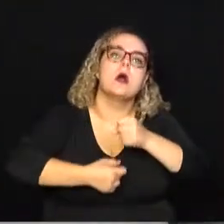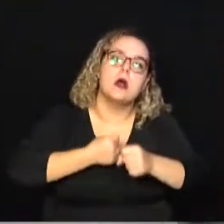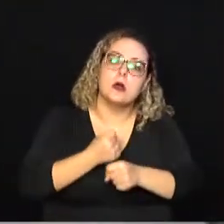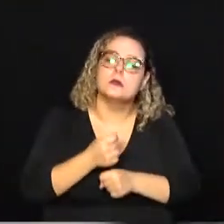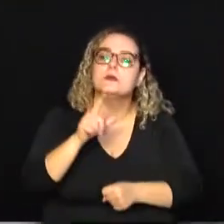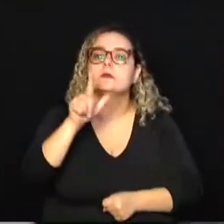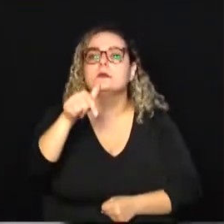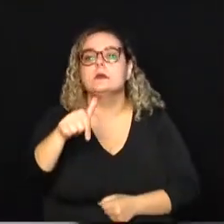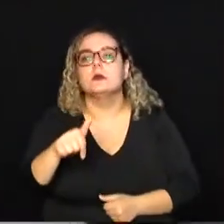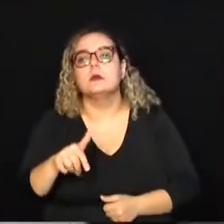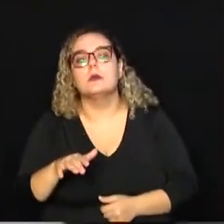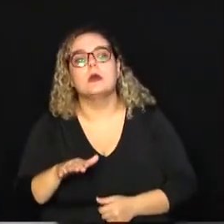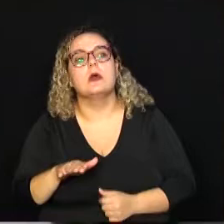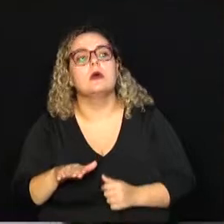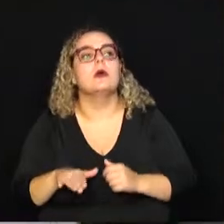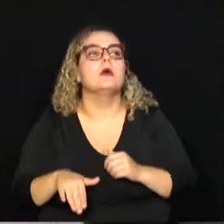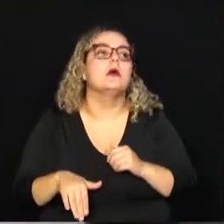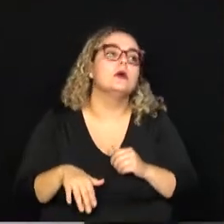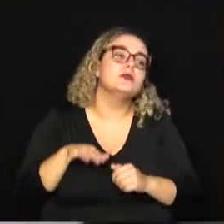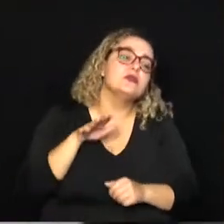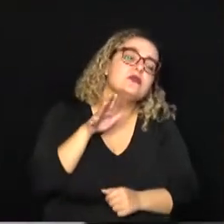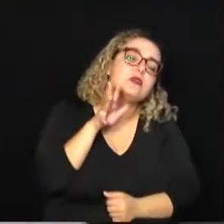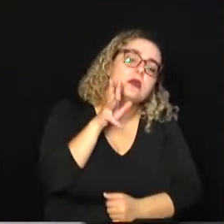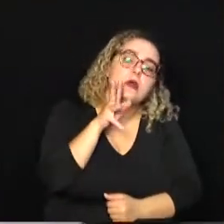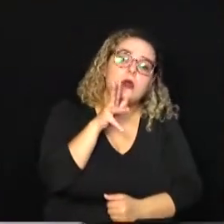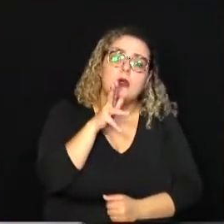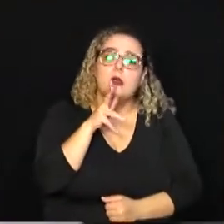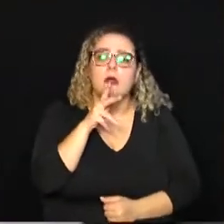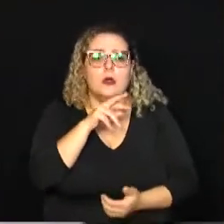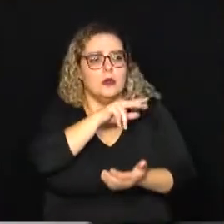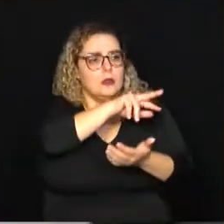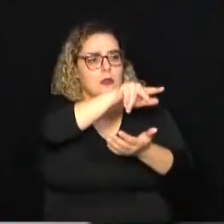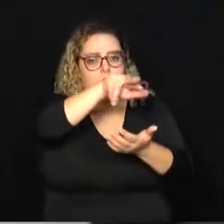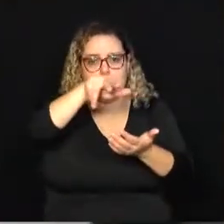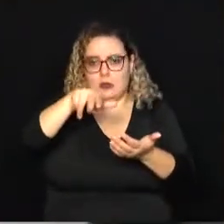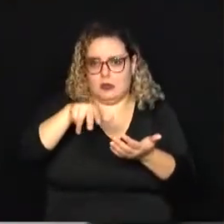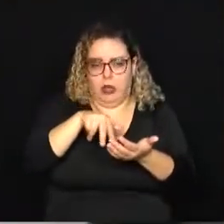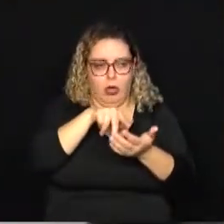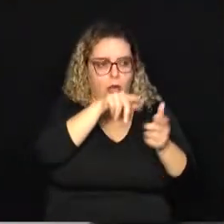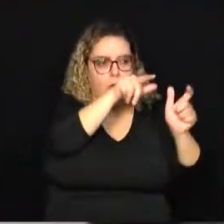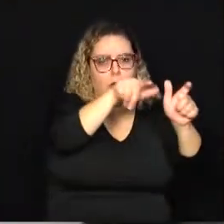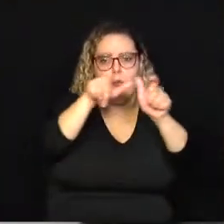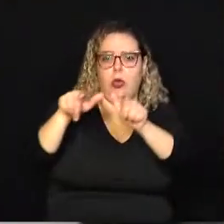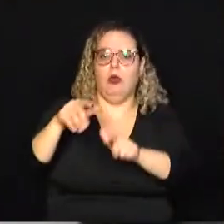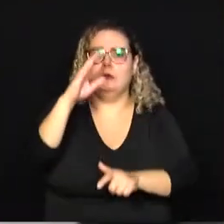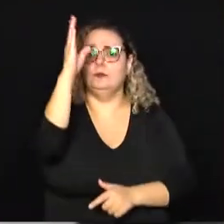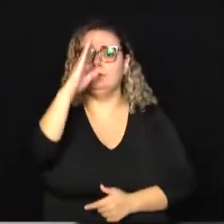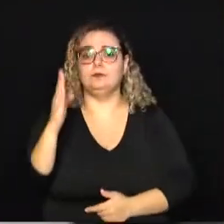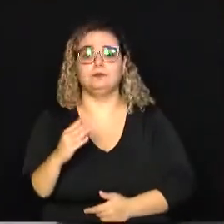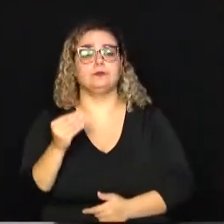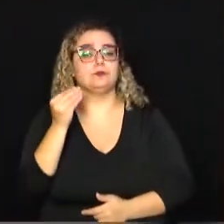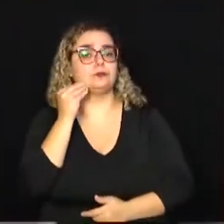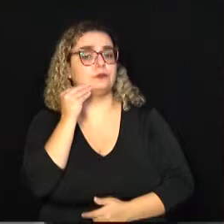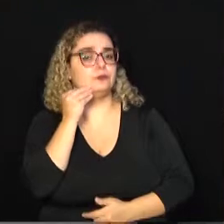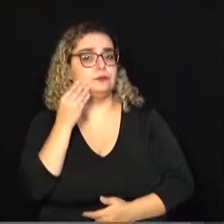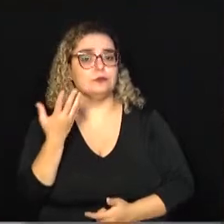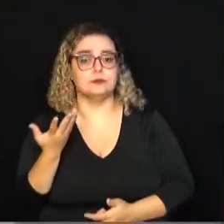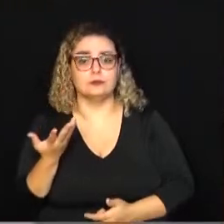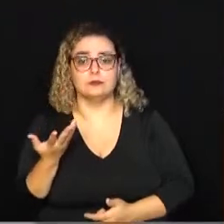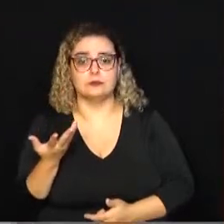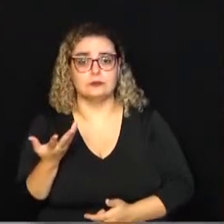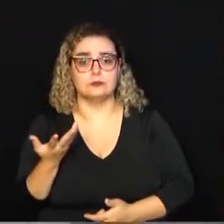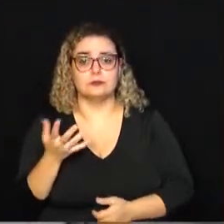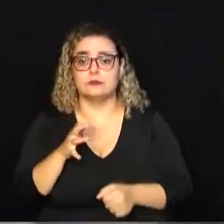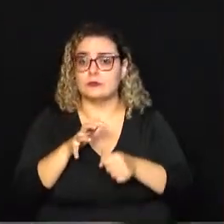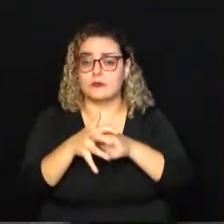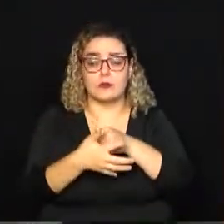está engatinhando muitas vezes em vários lugares do Brasil na velocidade de resultados de testagem do